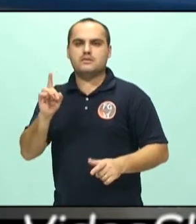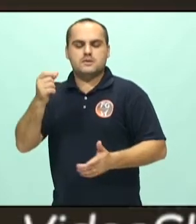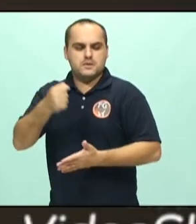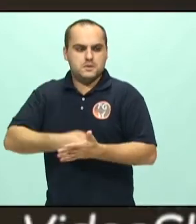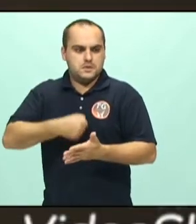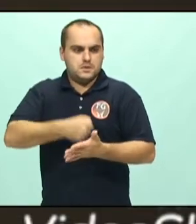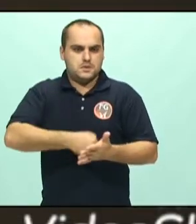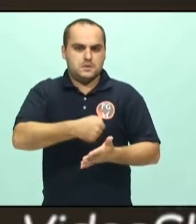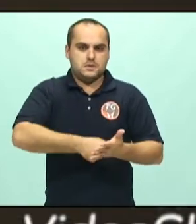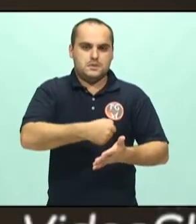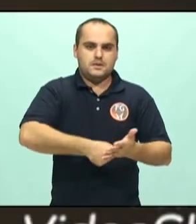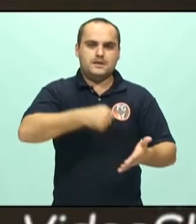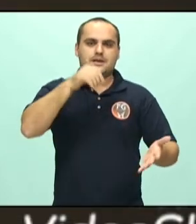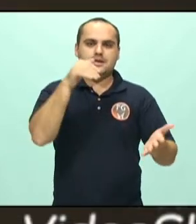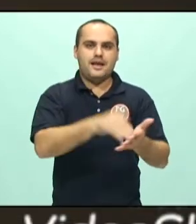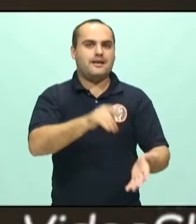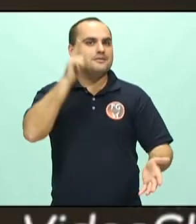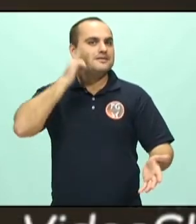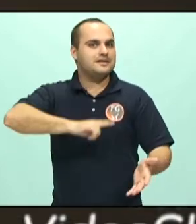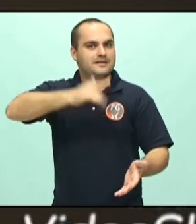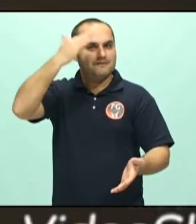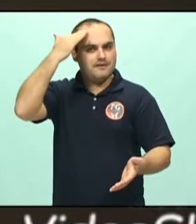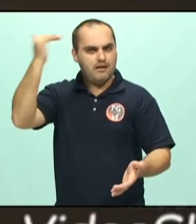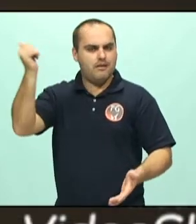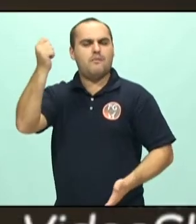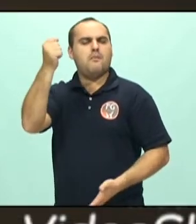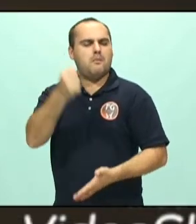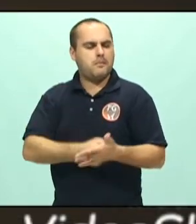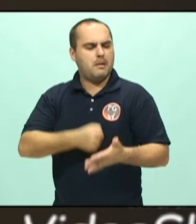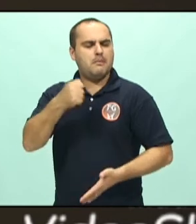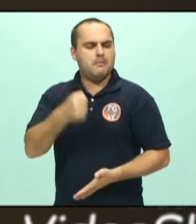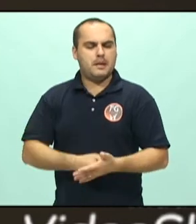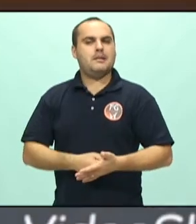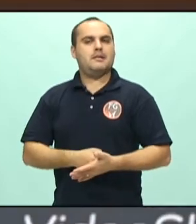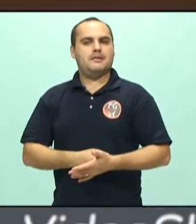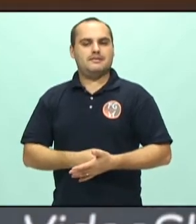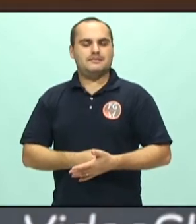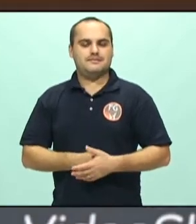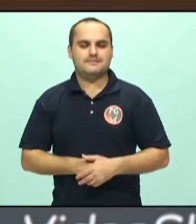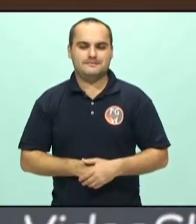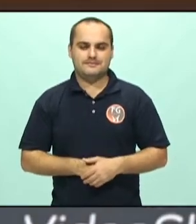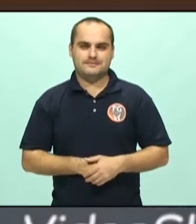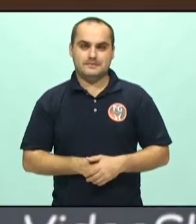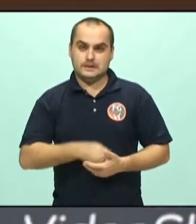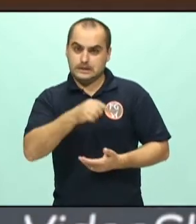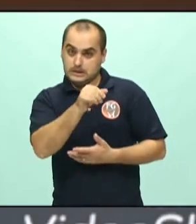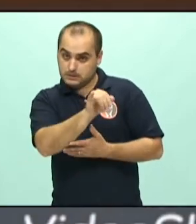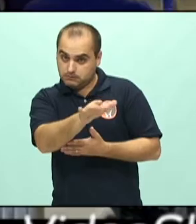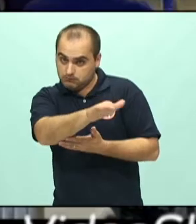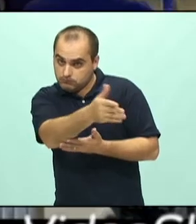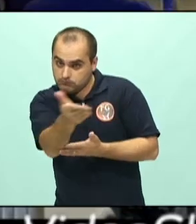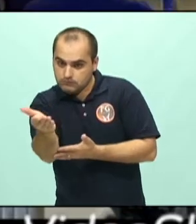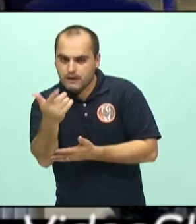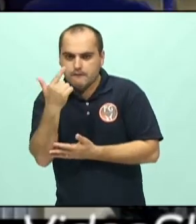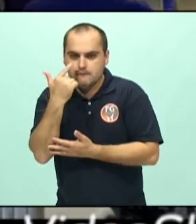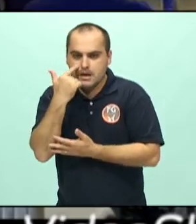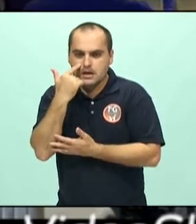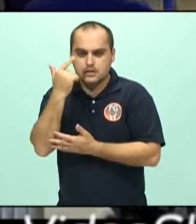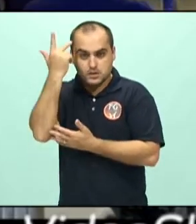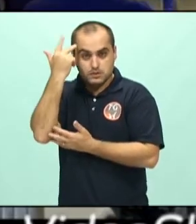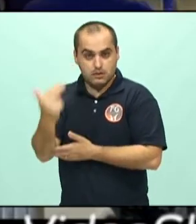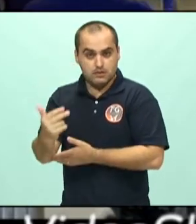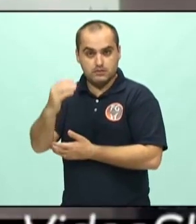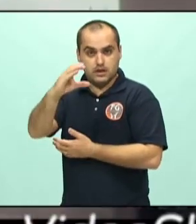realmente surgido a partir de muita batalha, de muito querer. Quando você analisa a história de uma Clarice Lispector, por